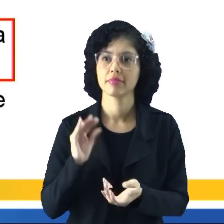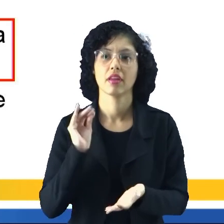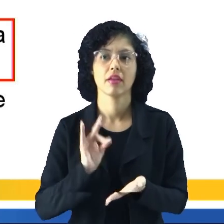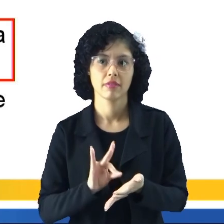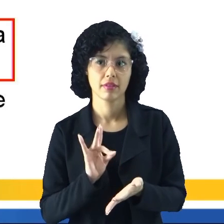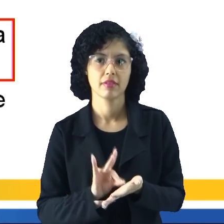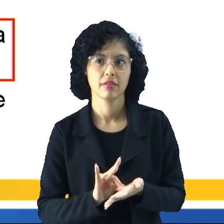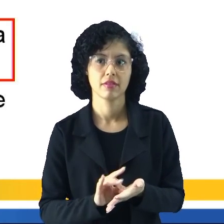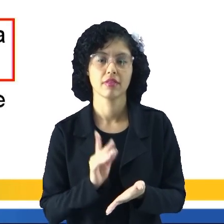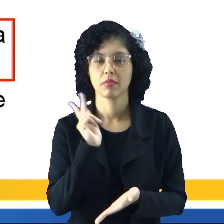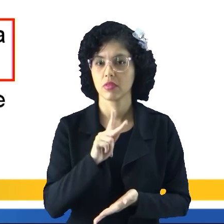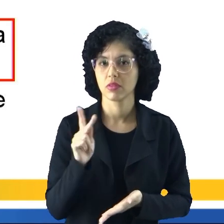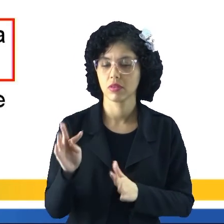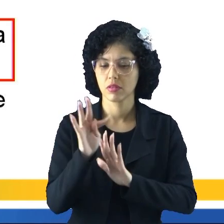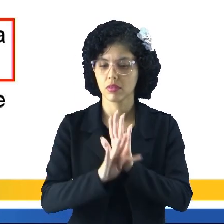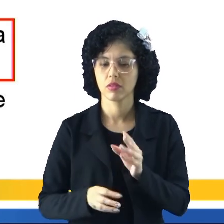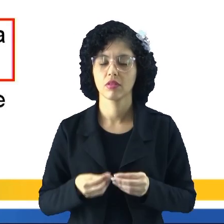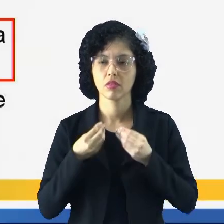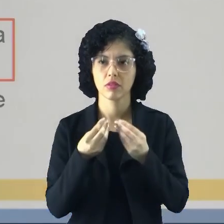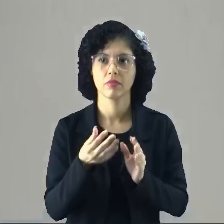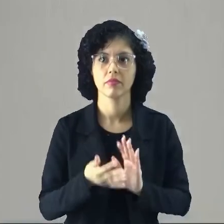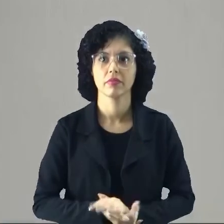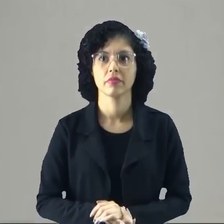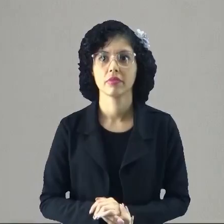da professora com o texto dele.